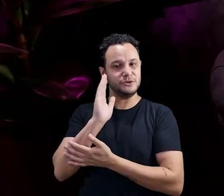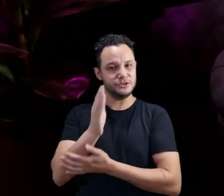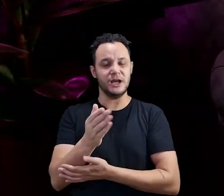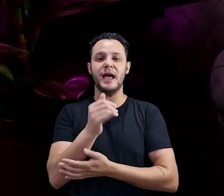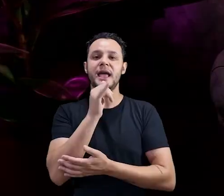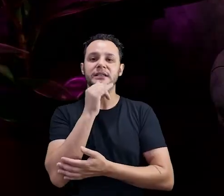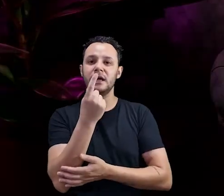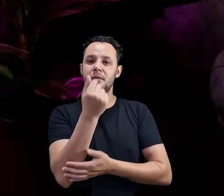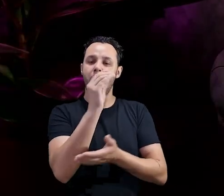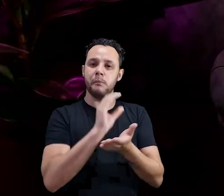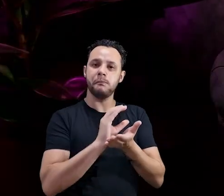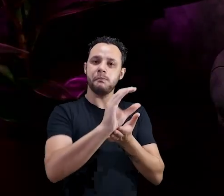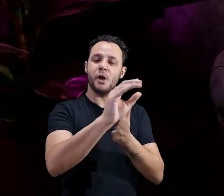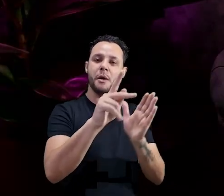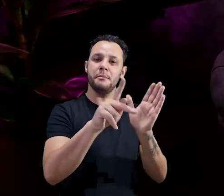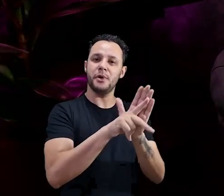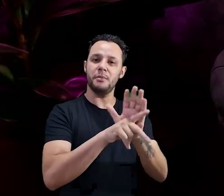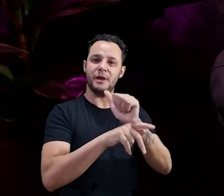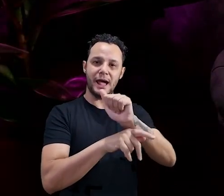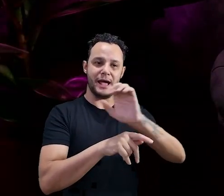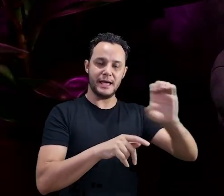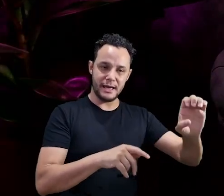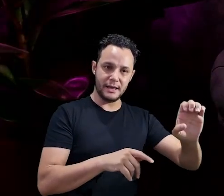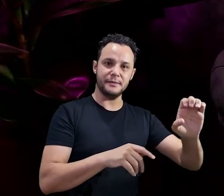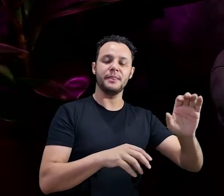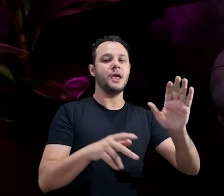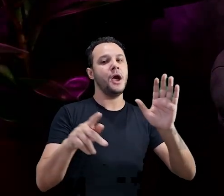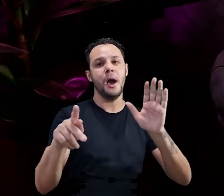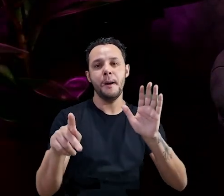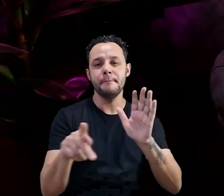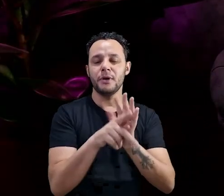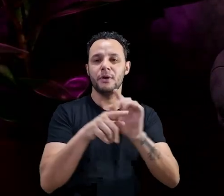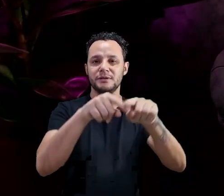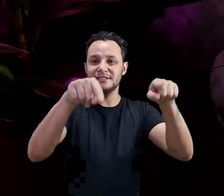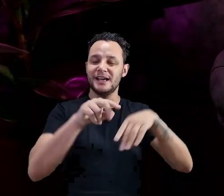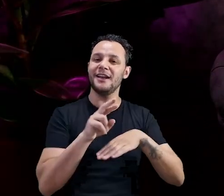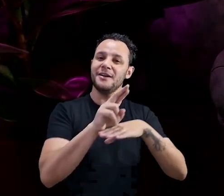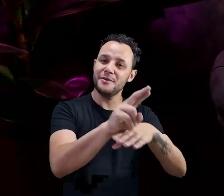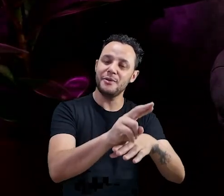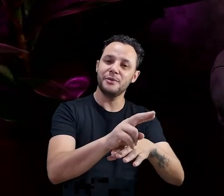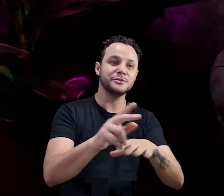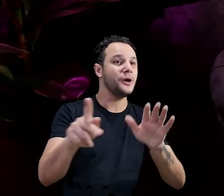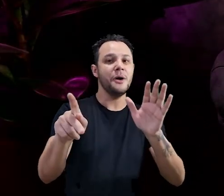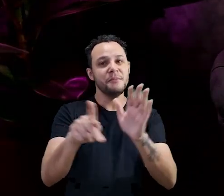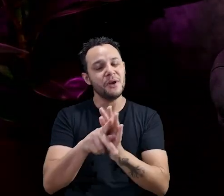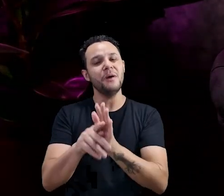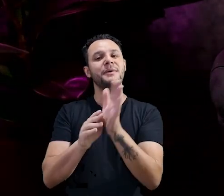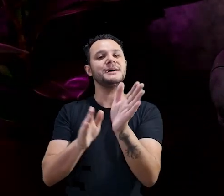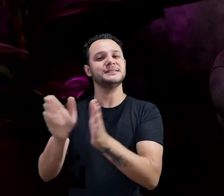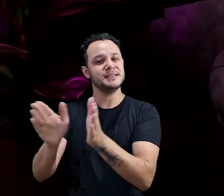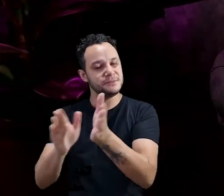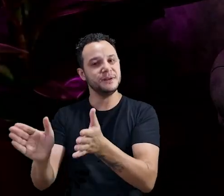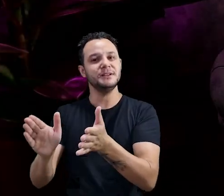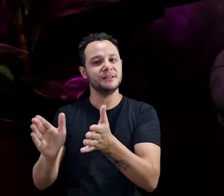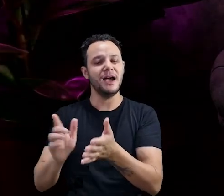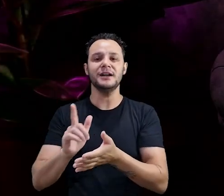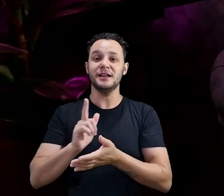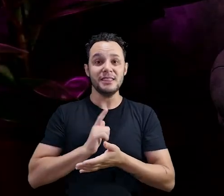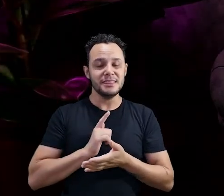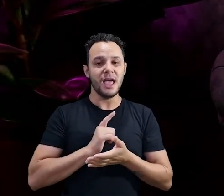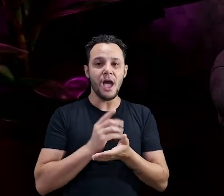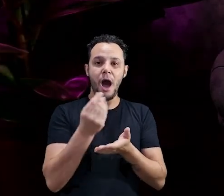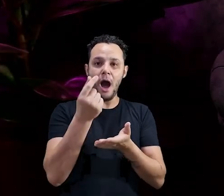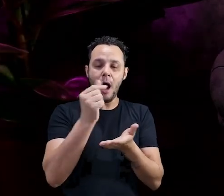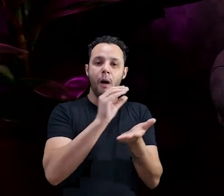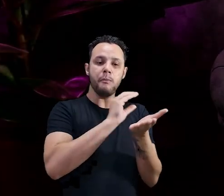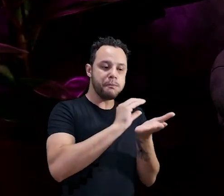de ter esse financiamento exclusivo, tanto para tornar a escola acessível em termos arquitetônicos, quanto para criar e